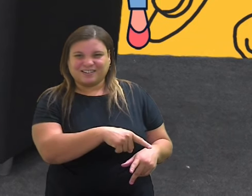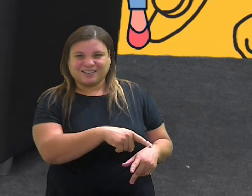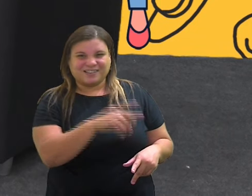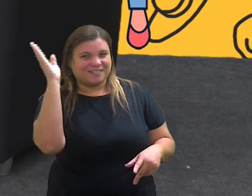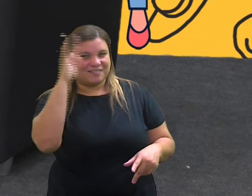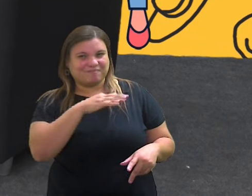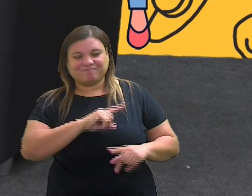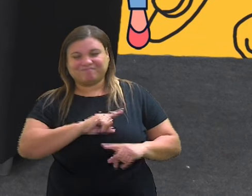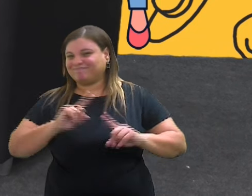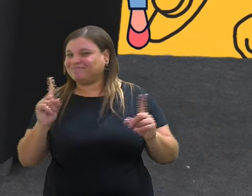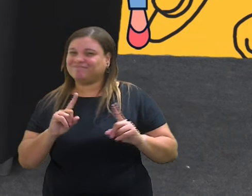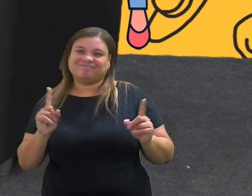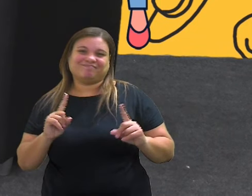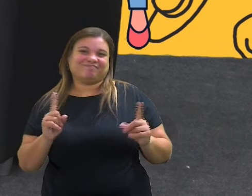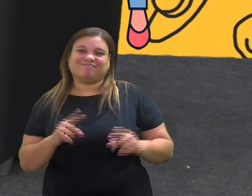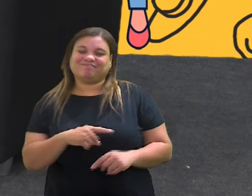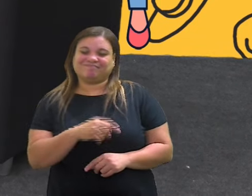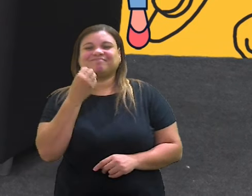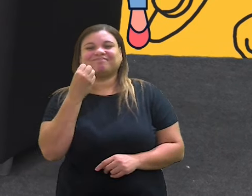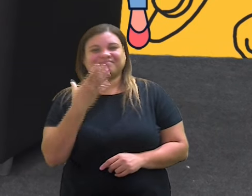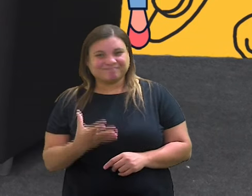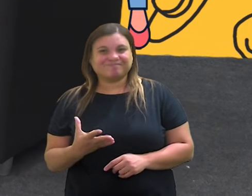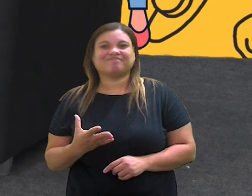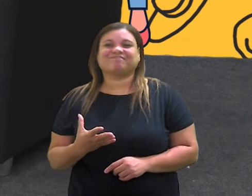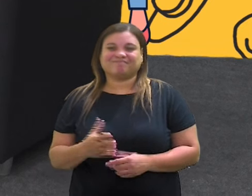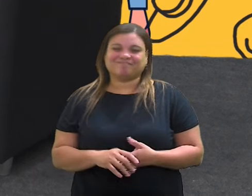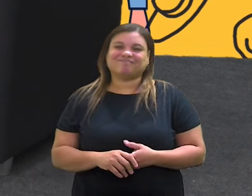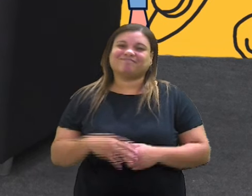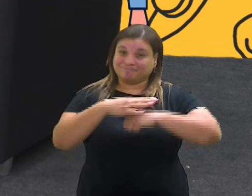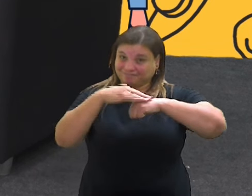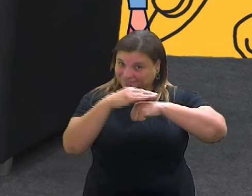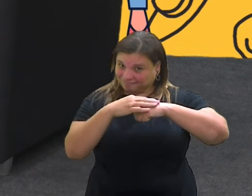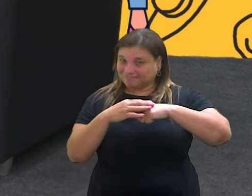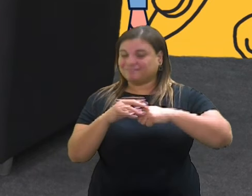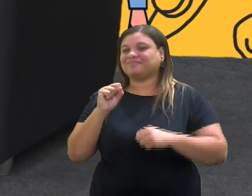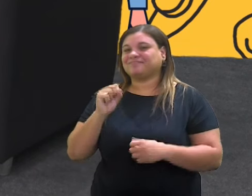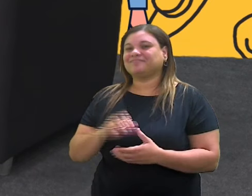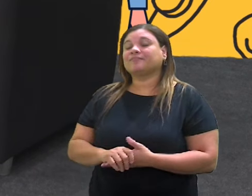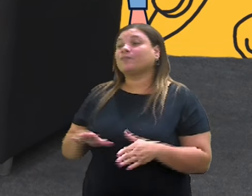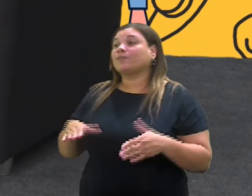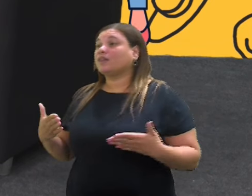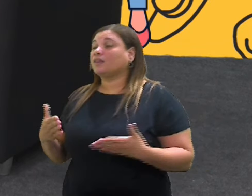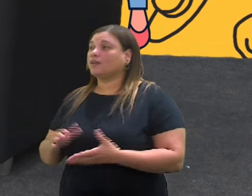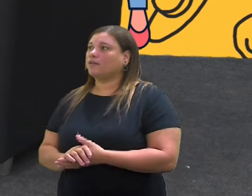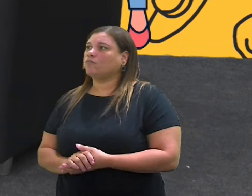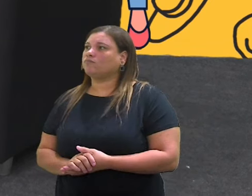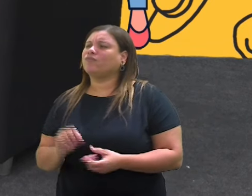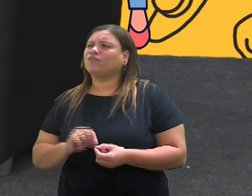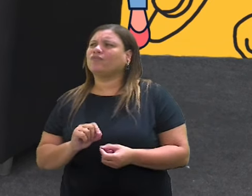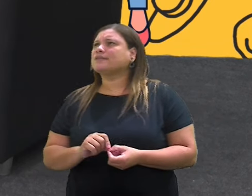carinho. É, interessante. É, o que nós podemos fazer para ajudar com os